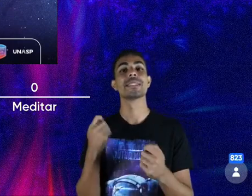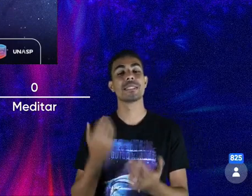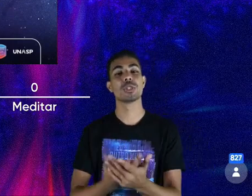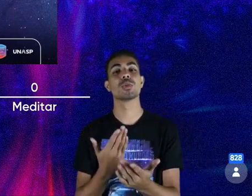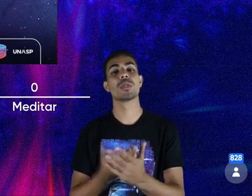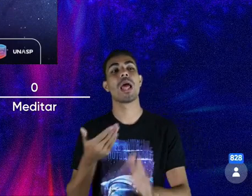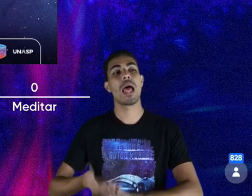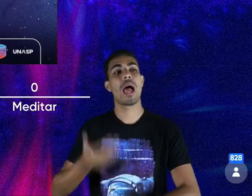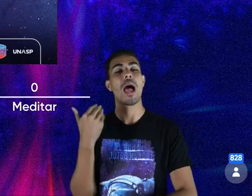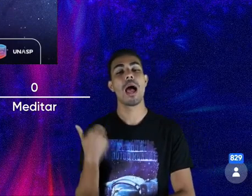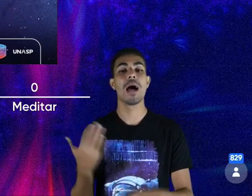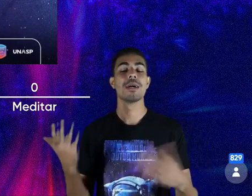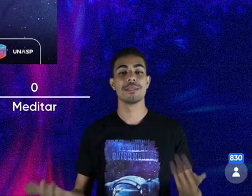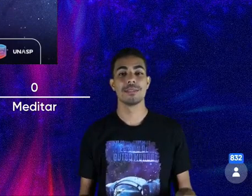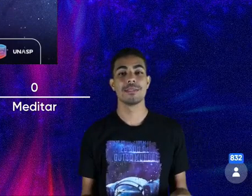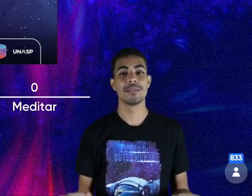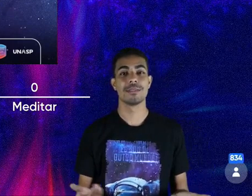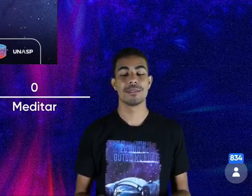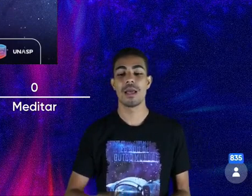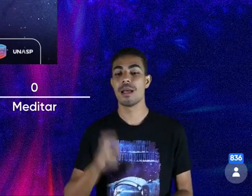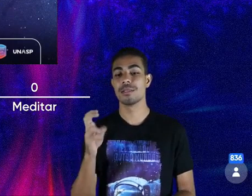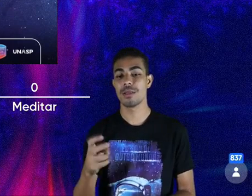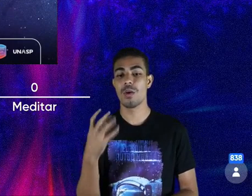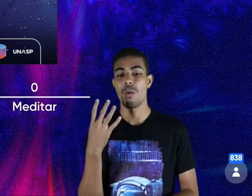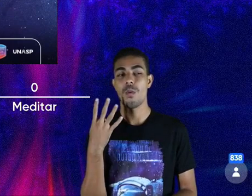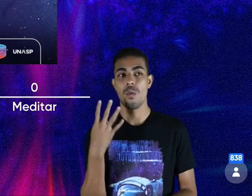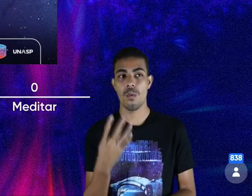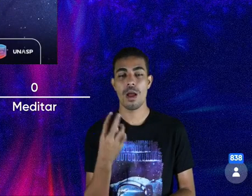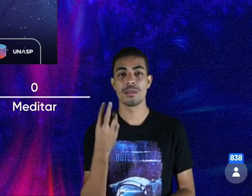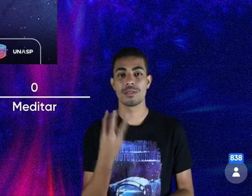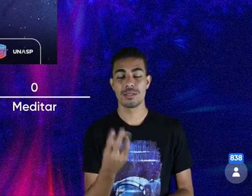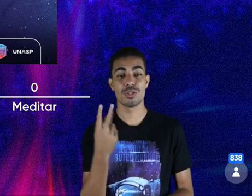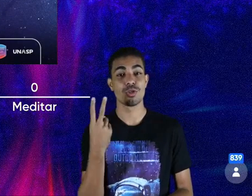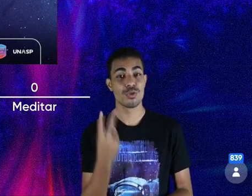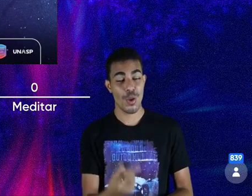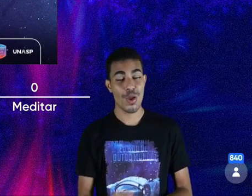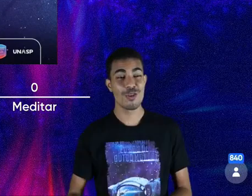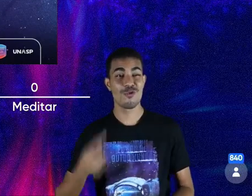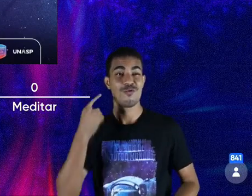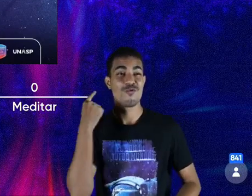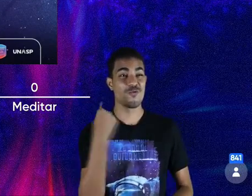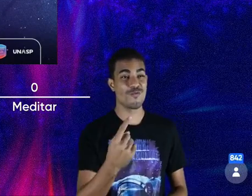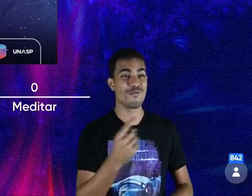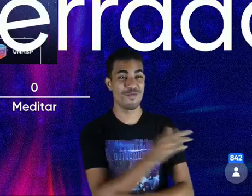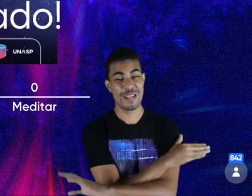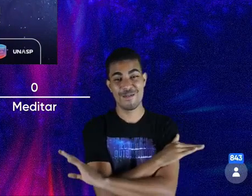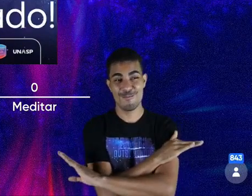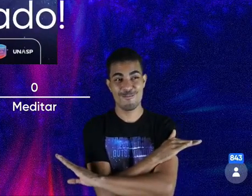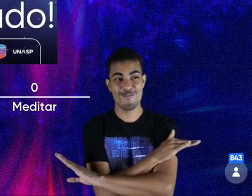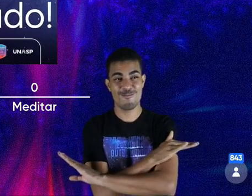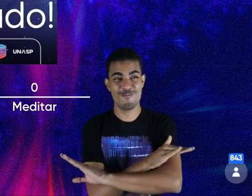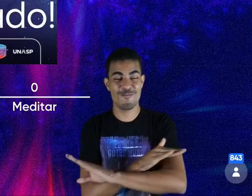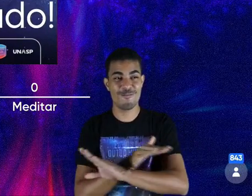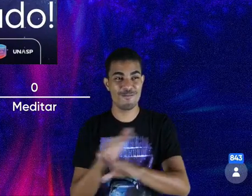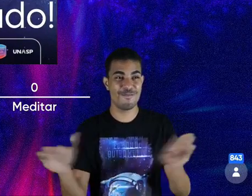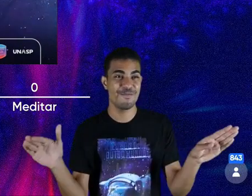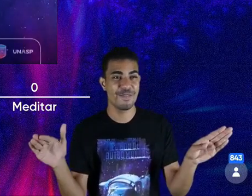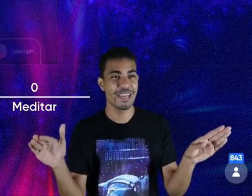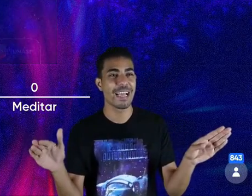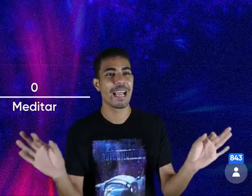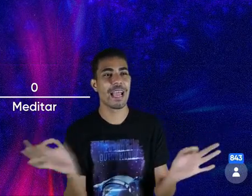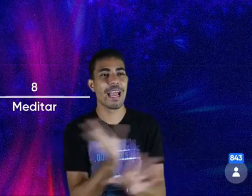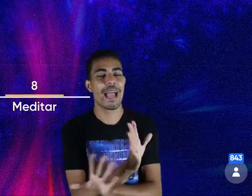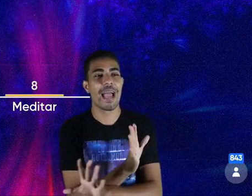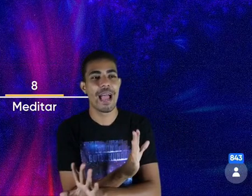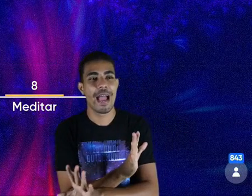estudo da Bíblia? Olha o tempo, olha o tempo. 5, 4, 3, 2, 1. Close! Fechou, meu